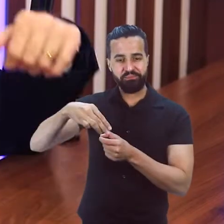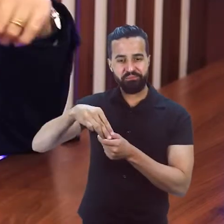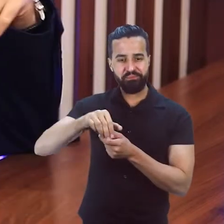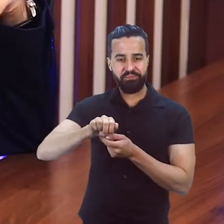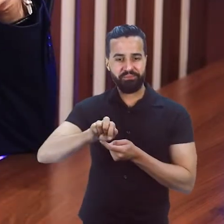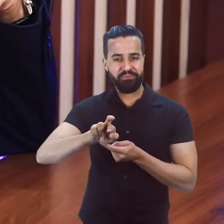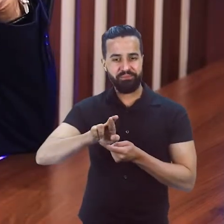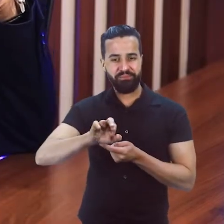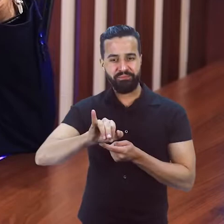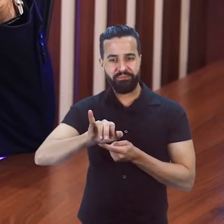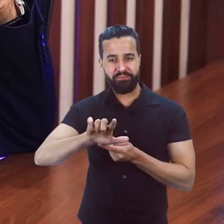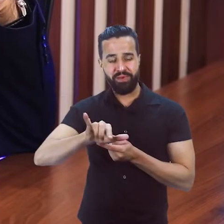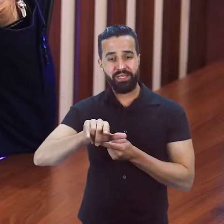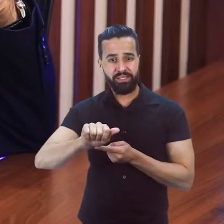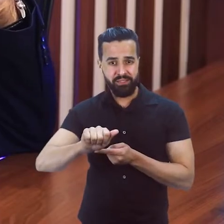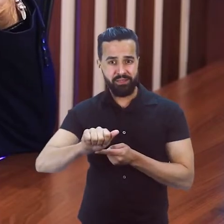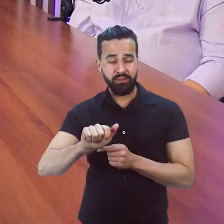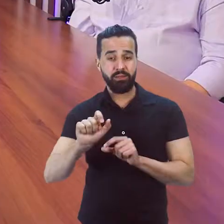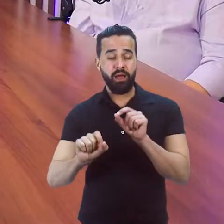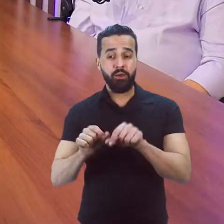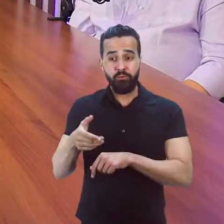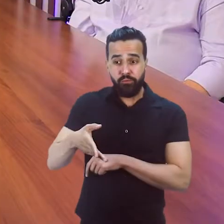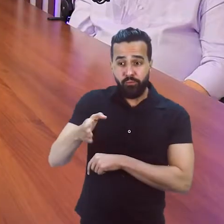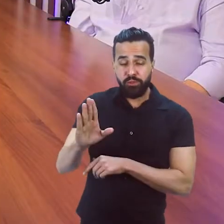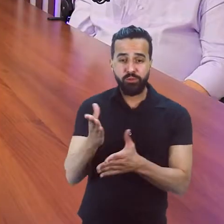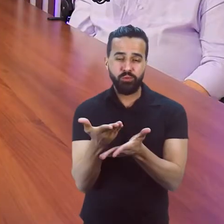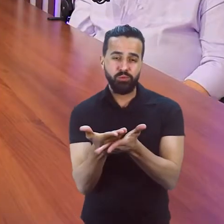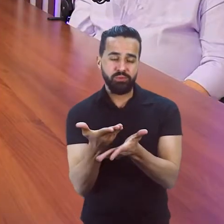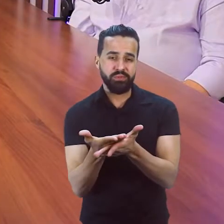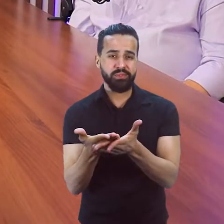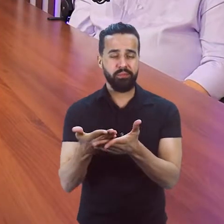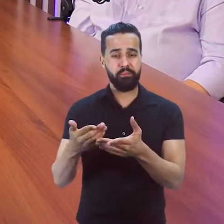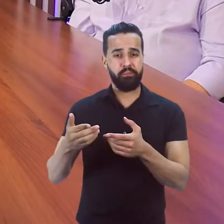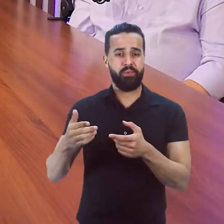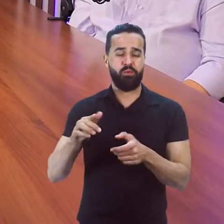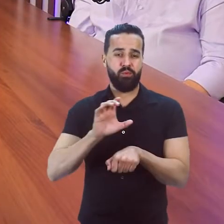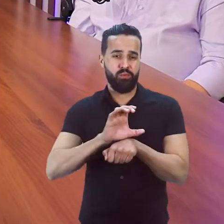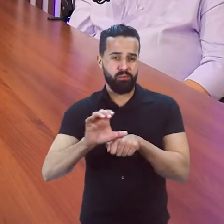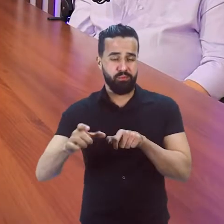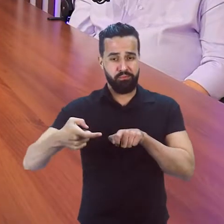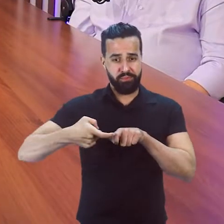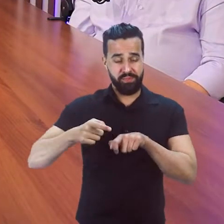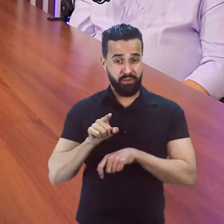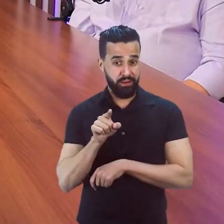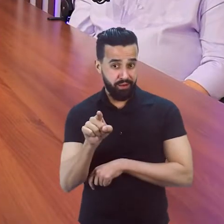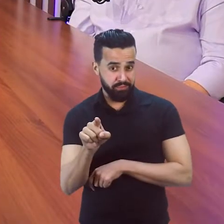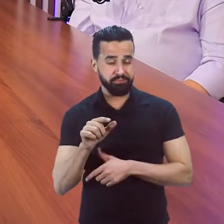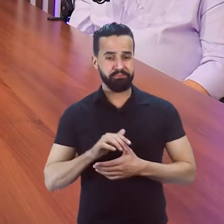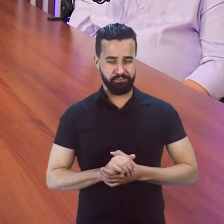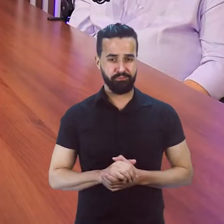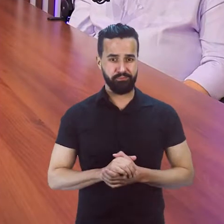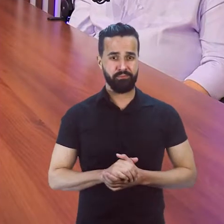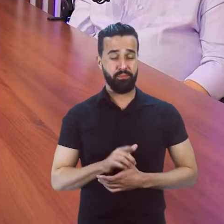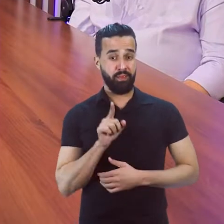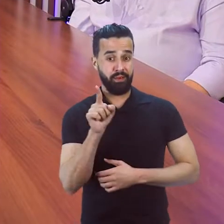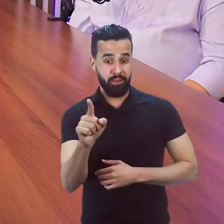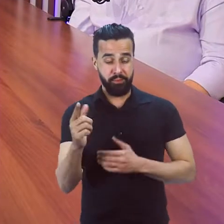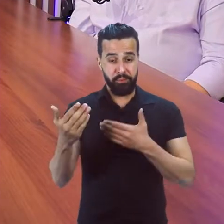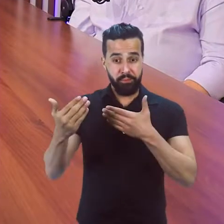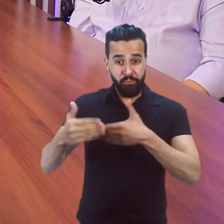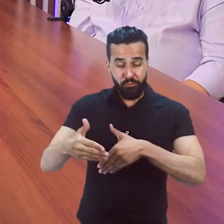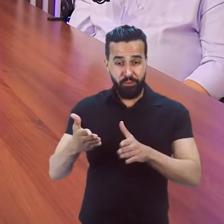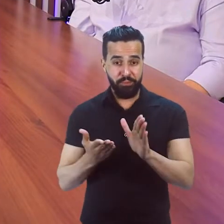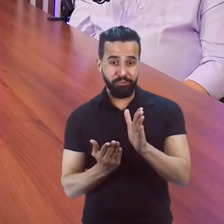para fazer medicina lá. Eu tinha sido chamado lá na minha segunda opção, que era